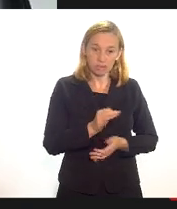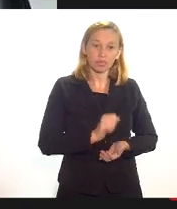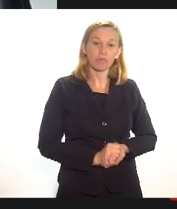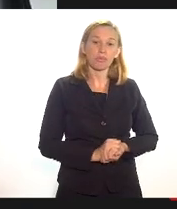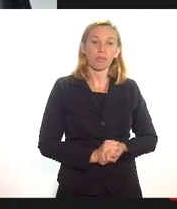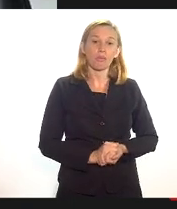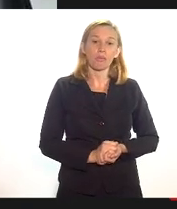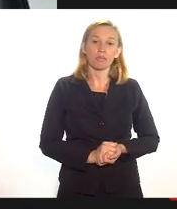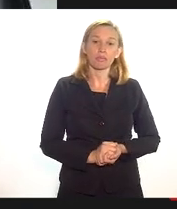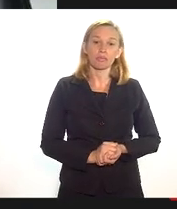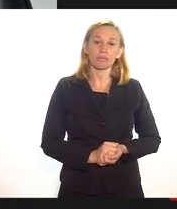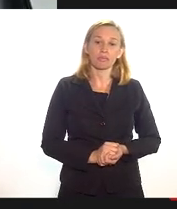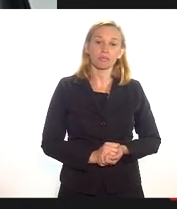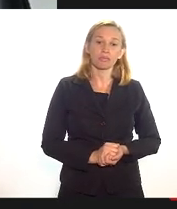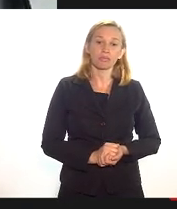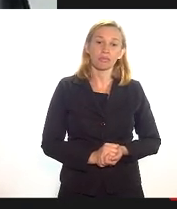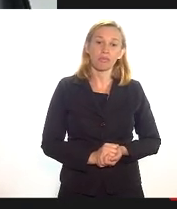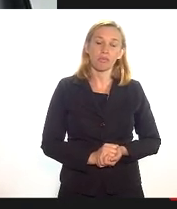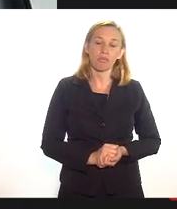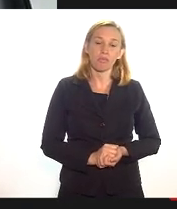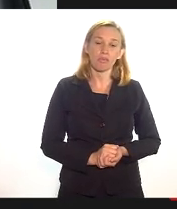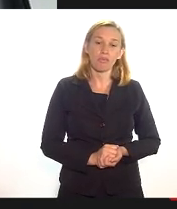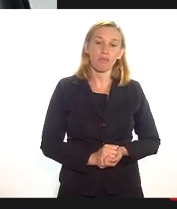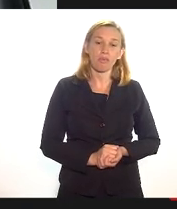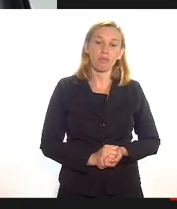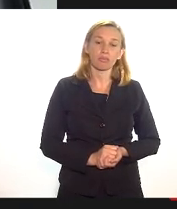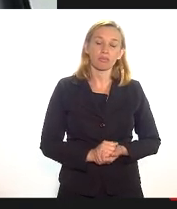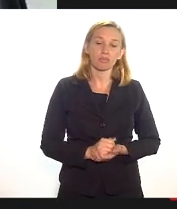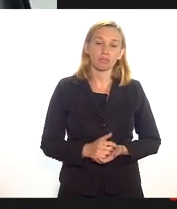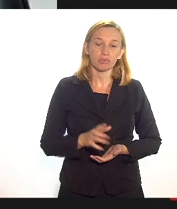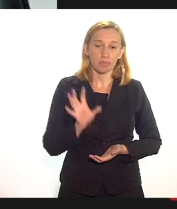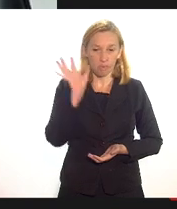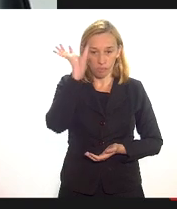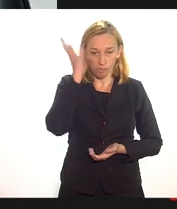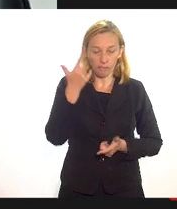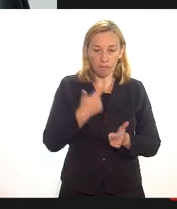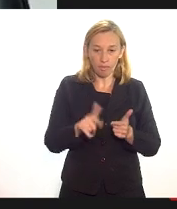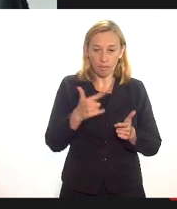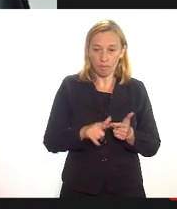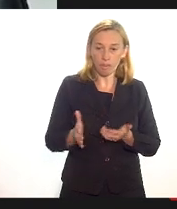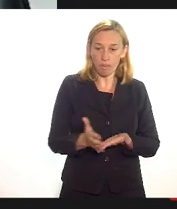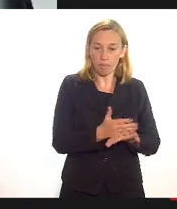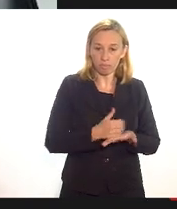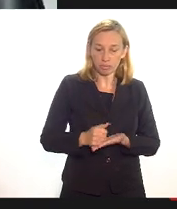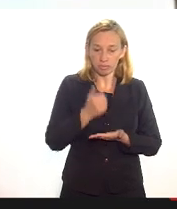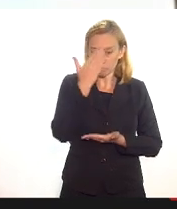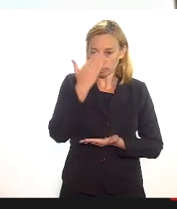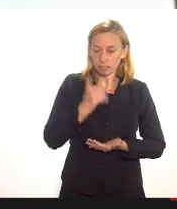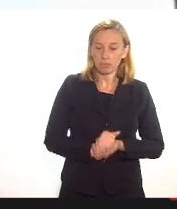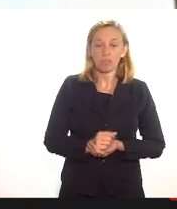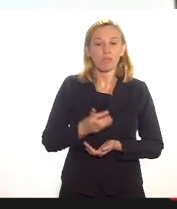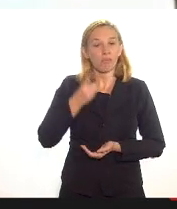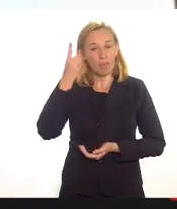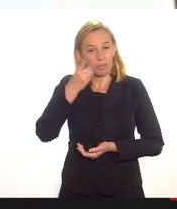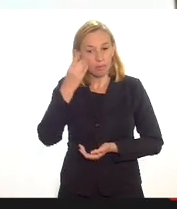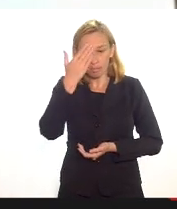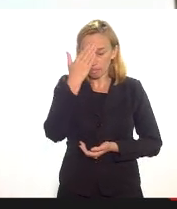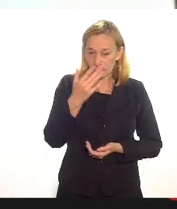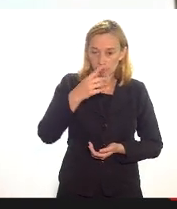uma mitigação, pelo menos, do problema da arrecadação. Obrigado. Obrigado, deputado Carlos